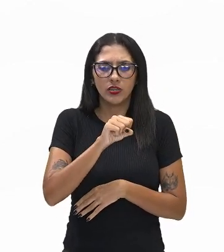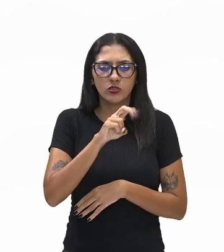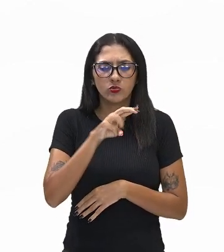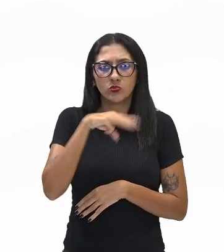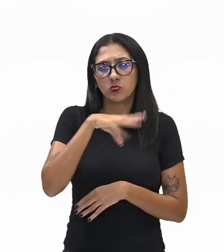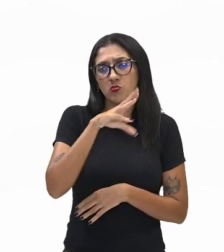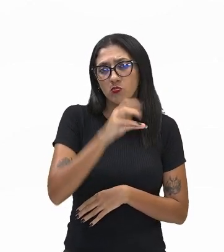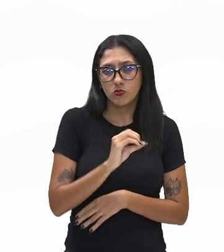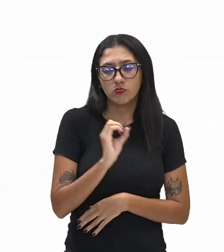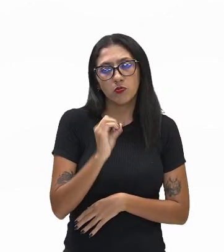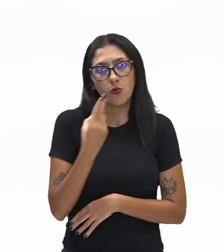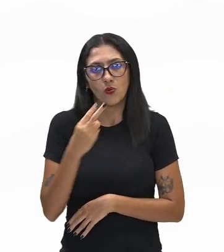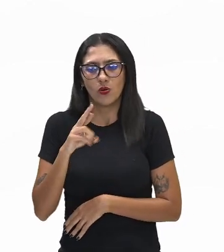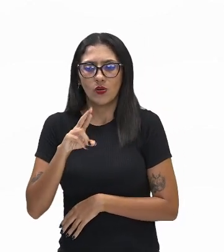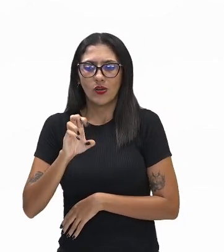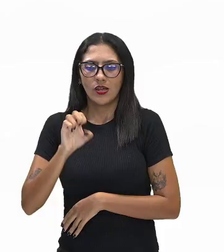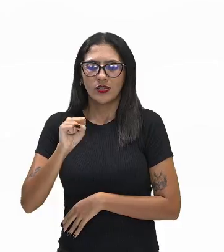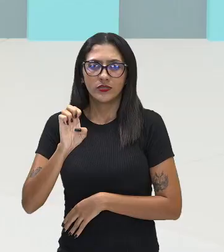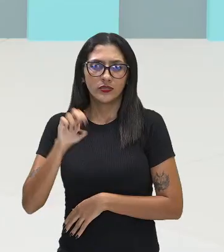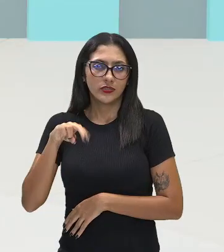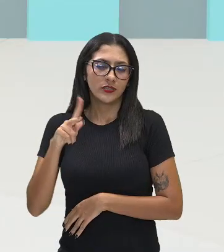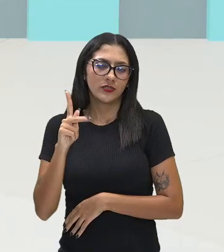vista.